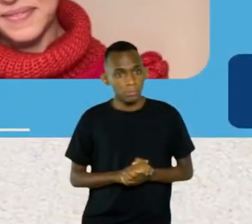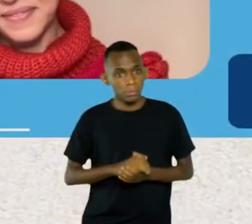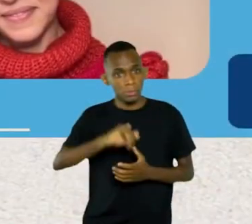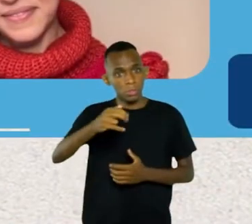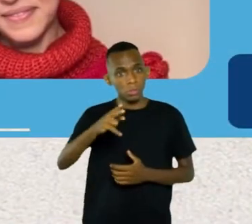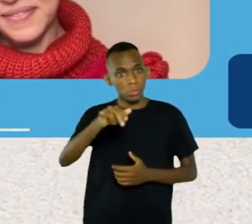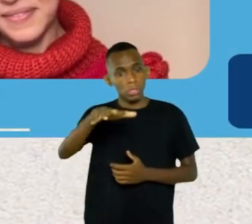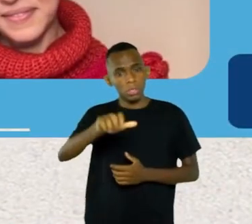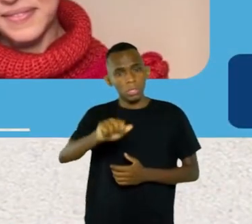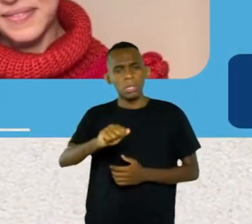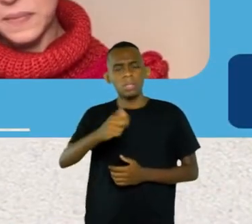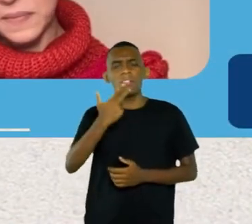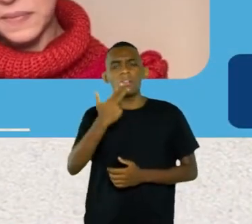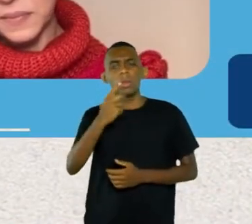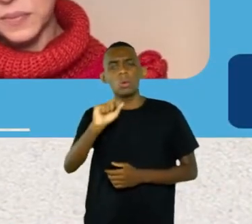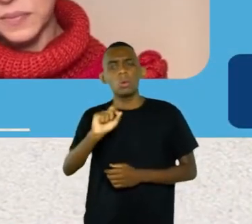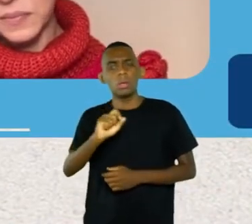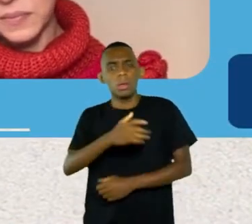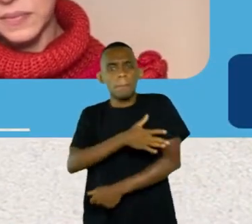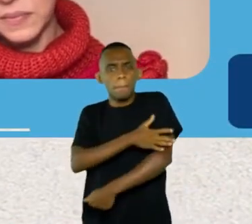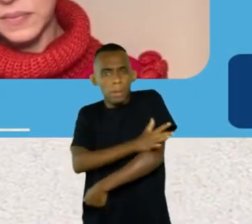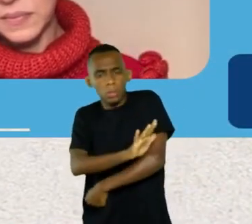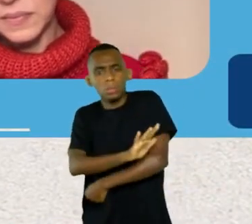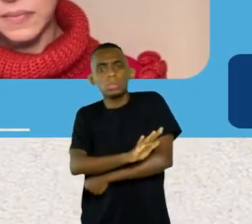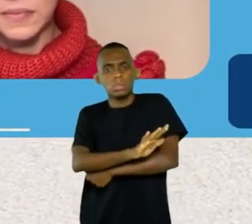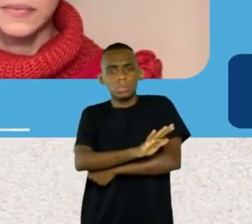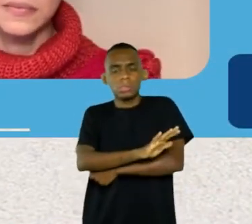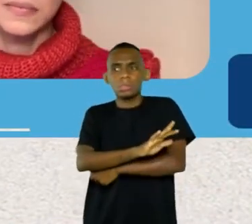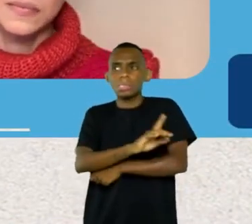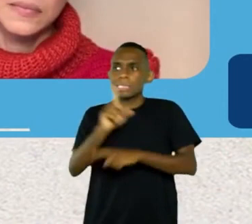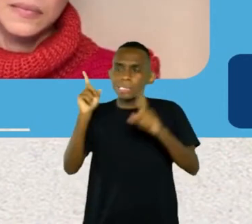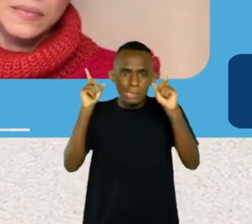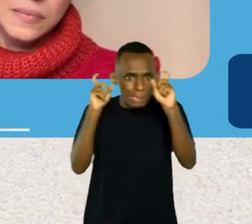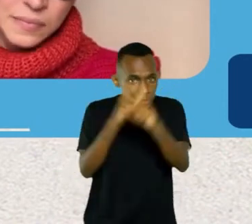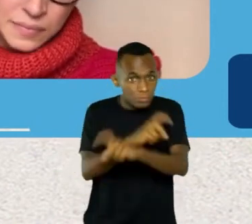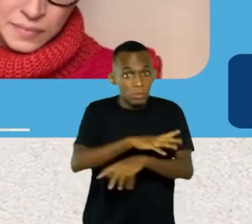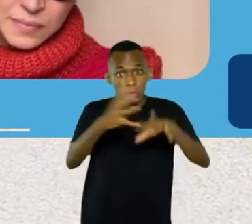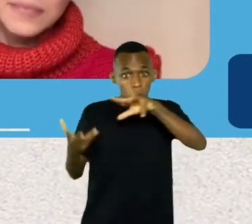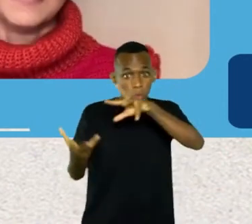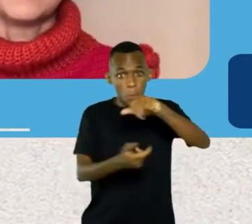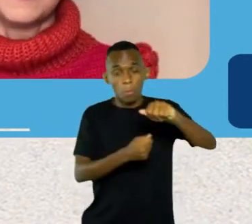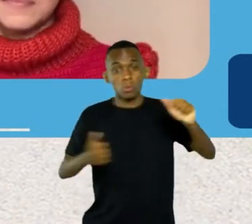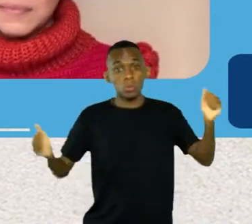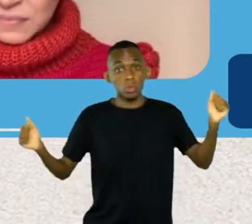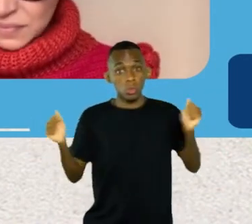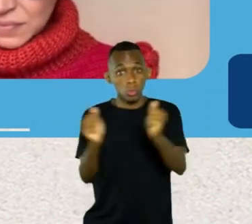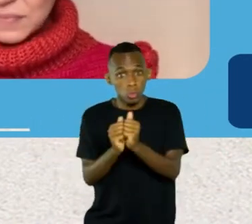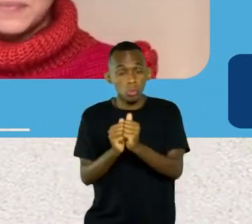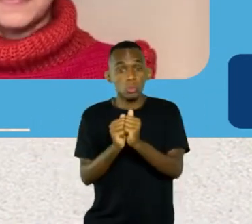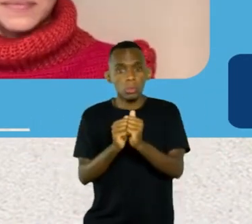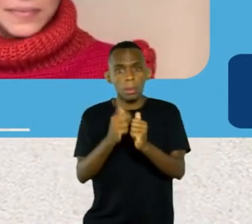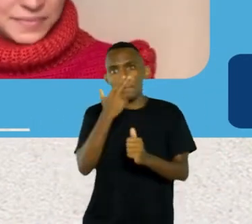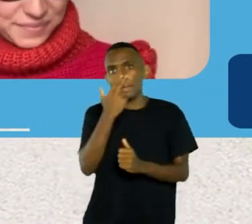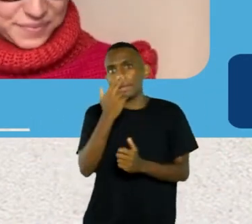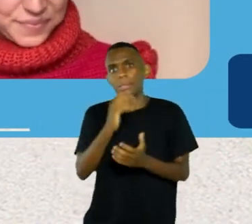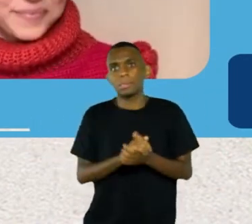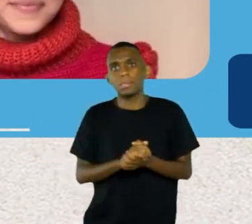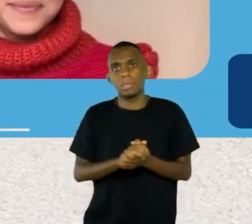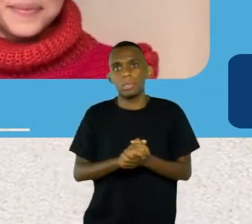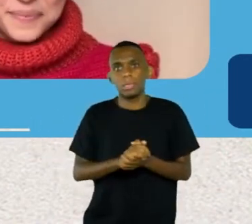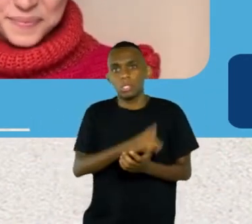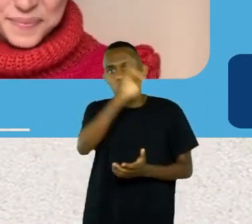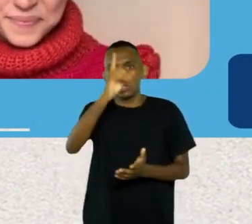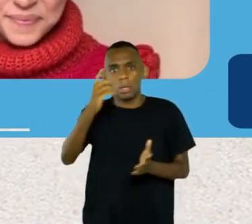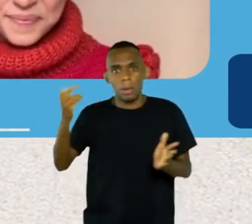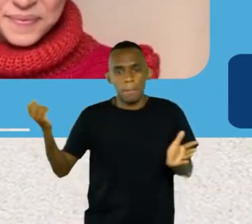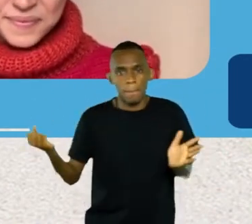diz: preconceito etário é cruel também no mundo corporativo. Parece que temos data de validade. A